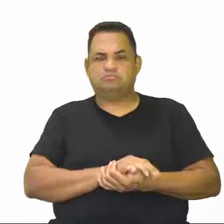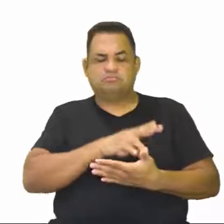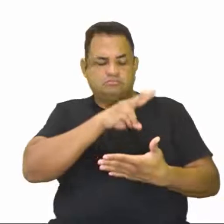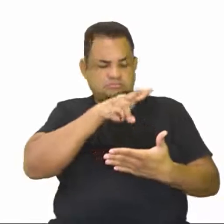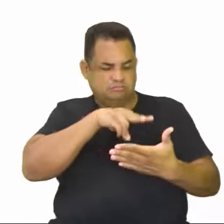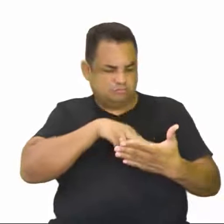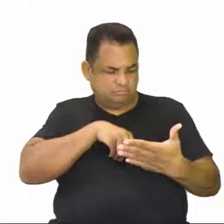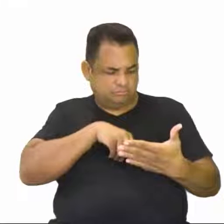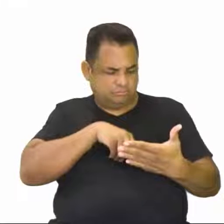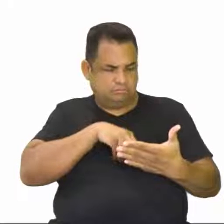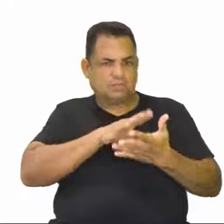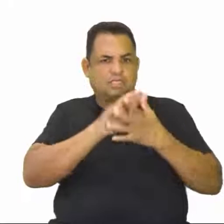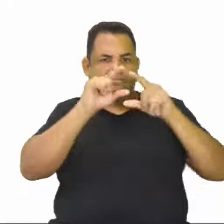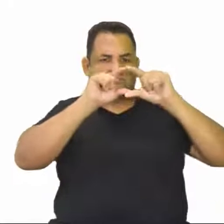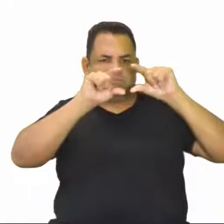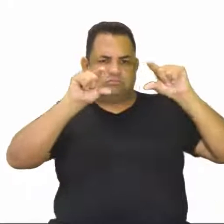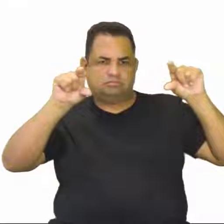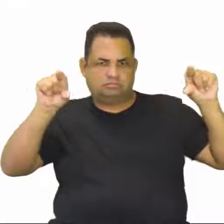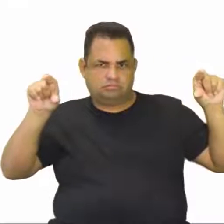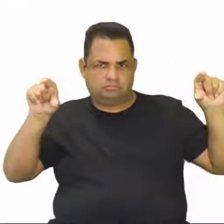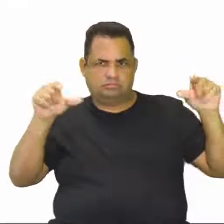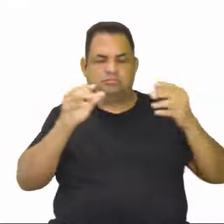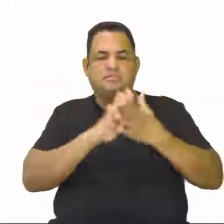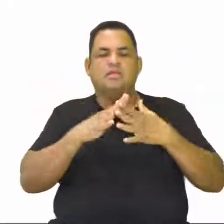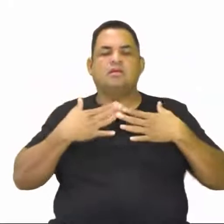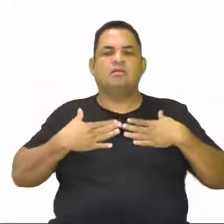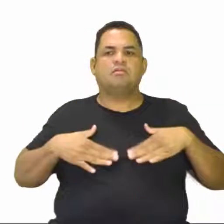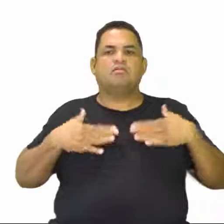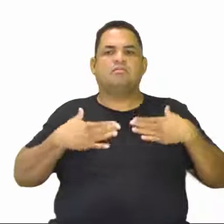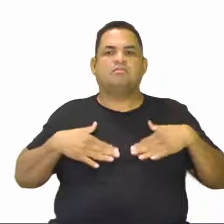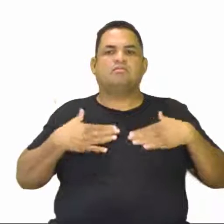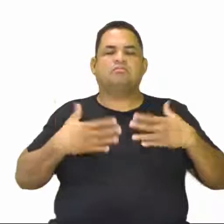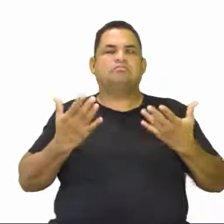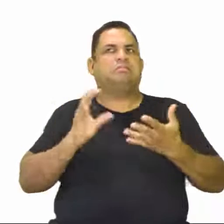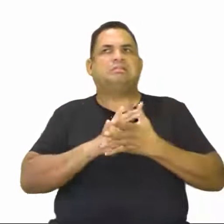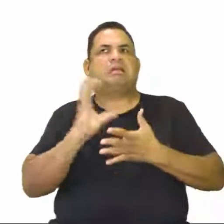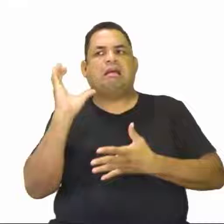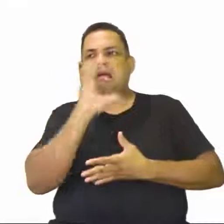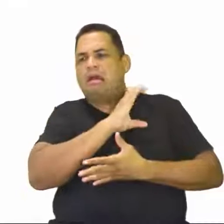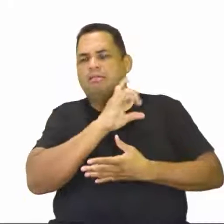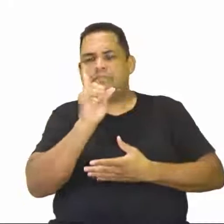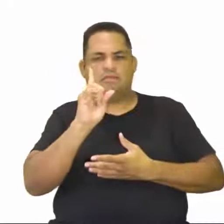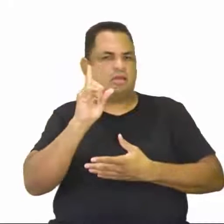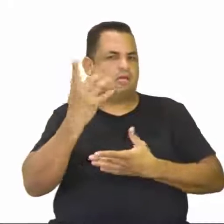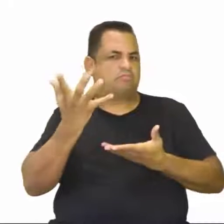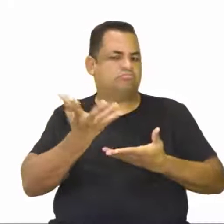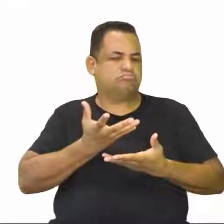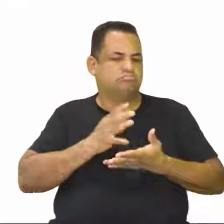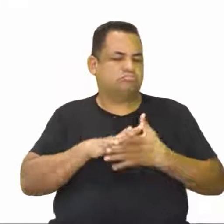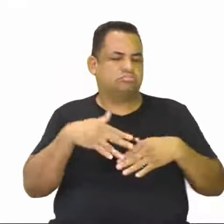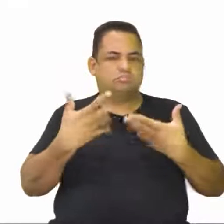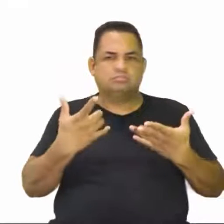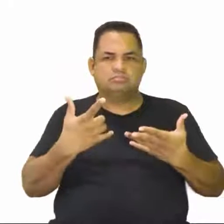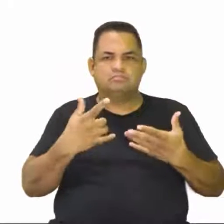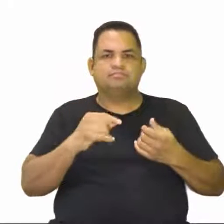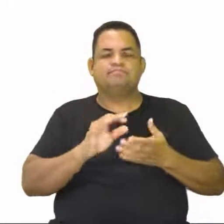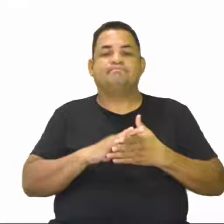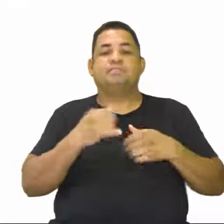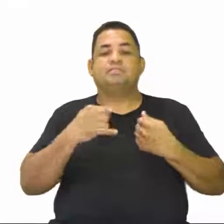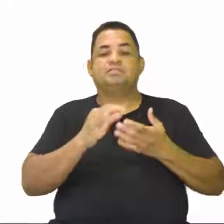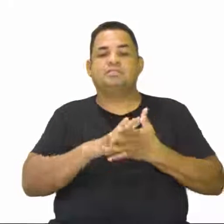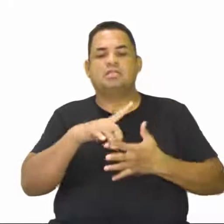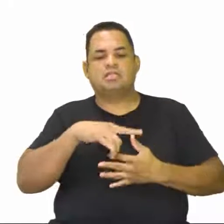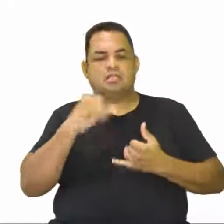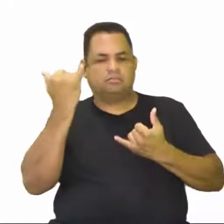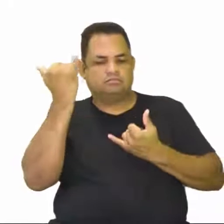o enunciado calmamente, você nunca pode ler nenhum enunciado de questão com pressa, querendo já saber o que a questão quer, sem saber as